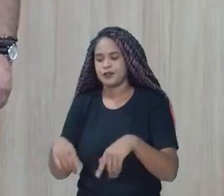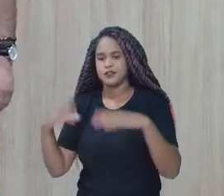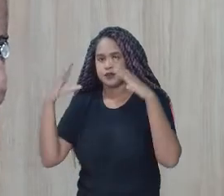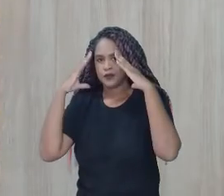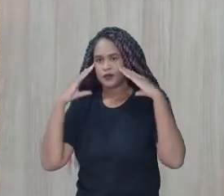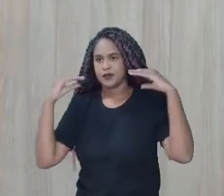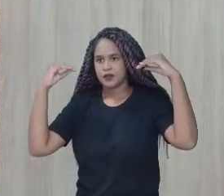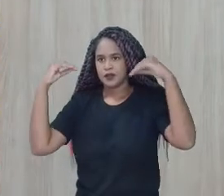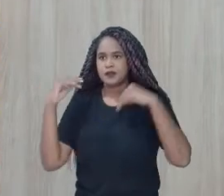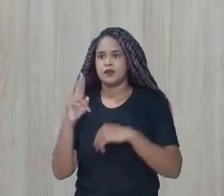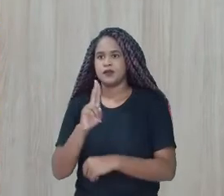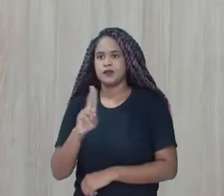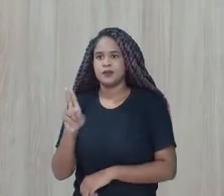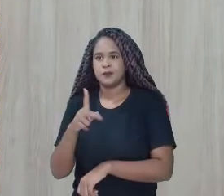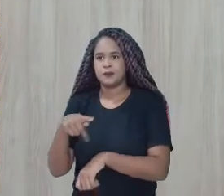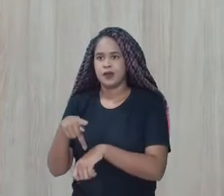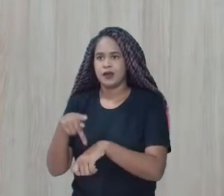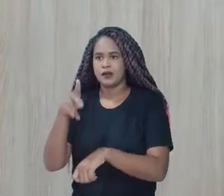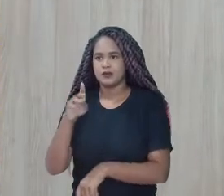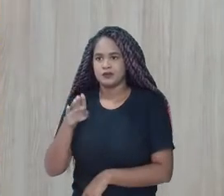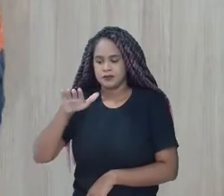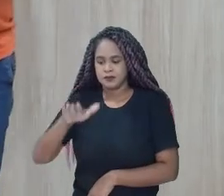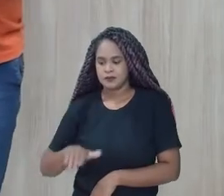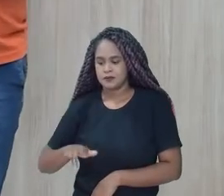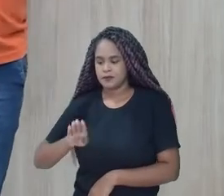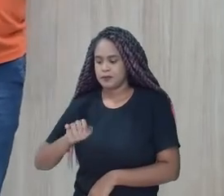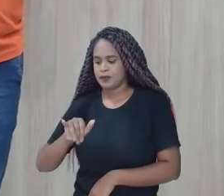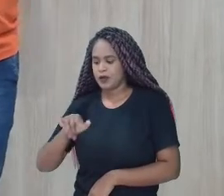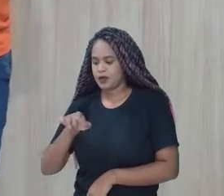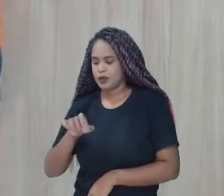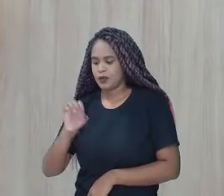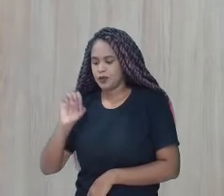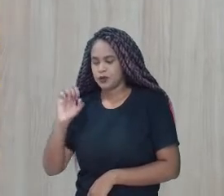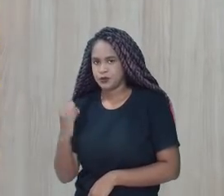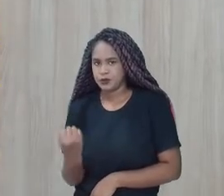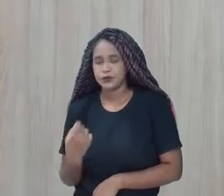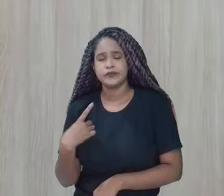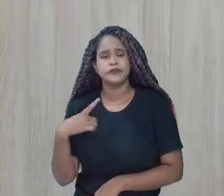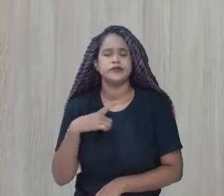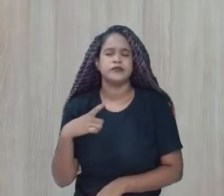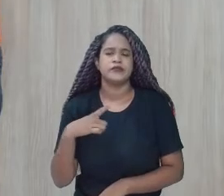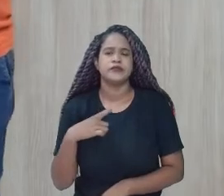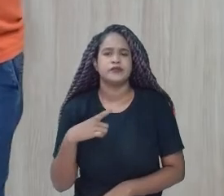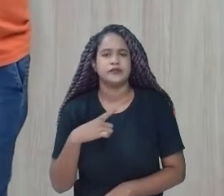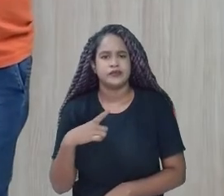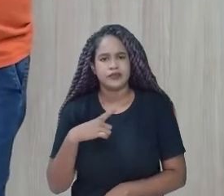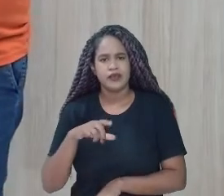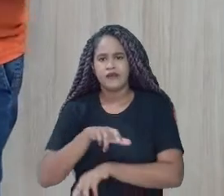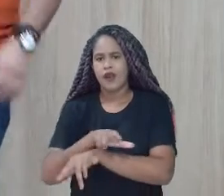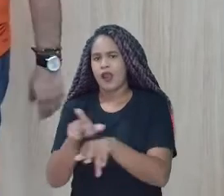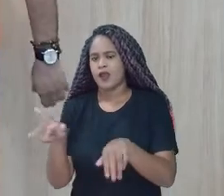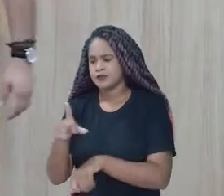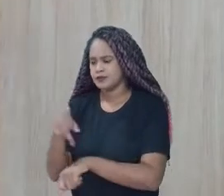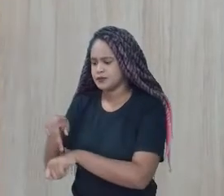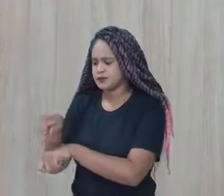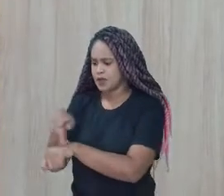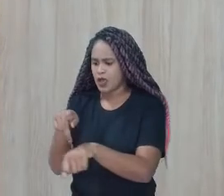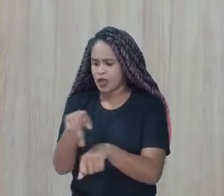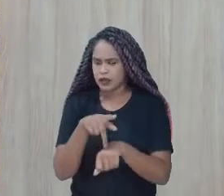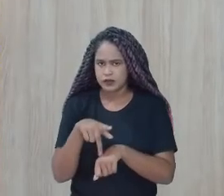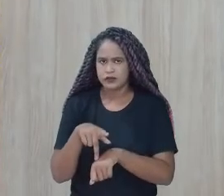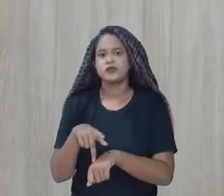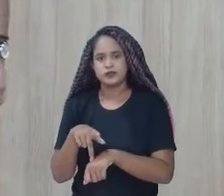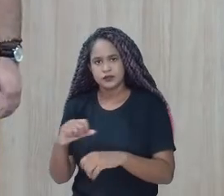Na verdade, os Países Baixos, a gente tem não só a Holanda, a Bélgica, né? Então, a junção de alguns países ali, mas